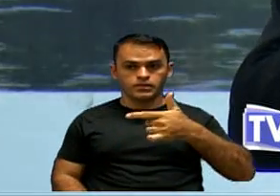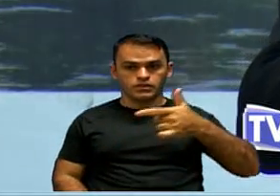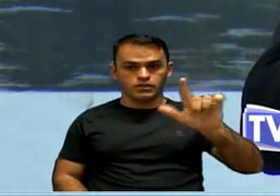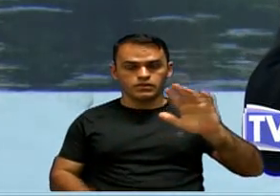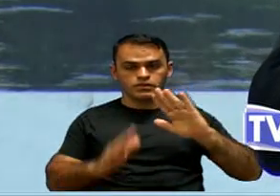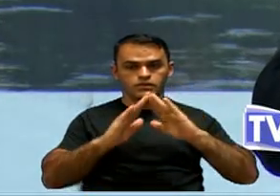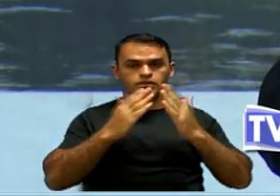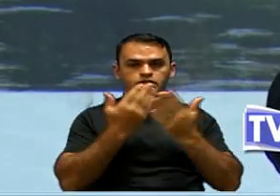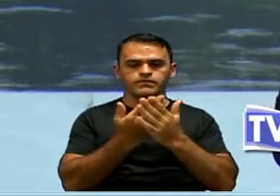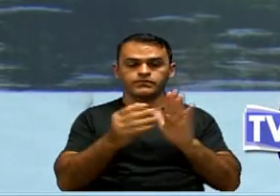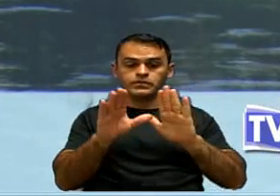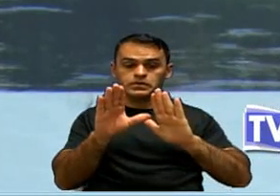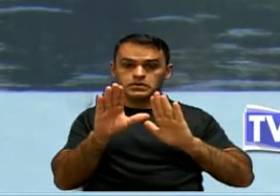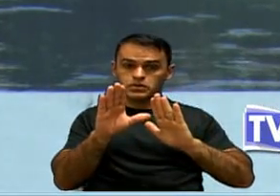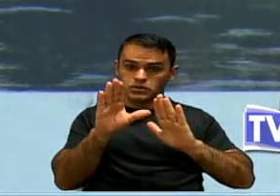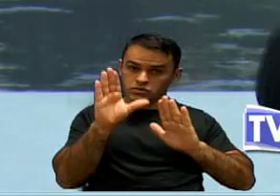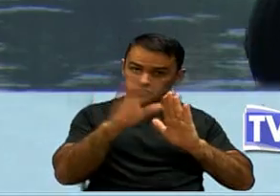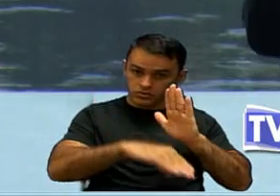Após furto,